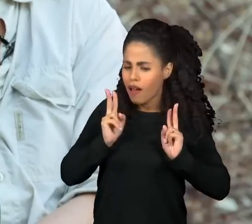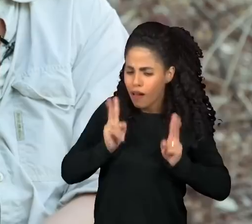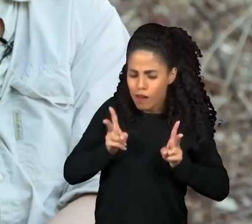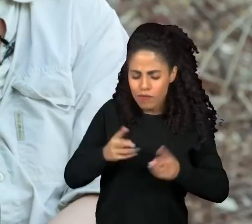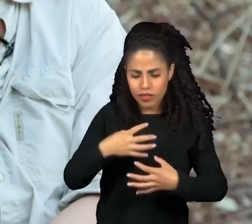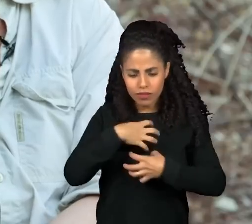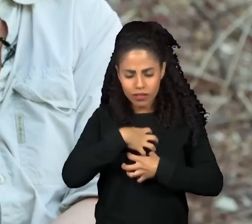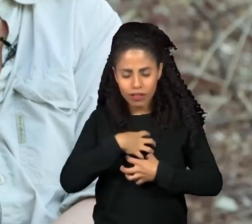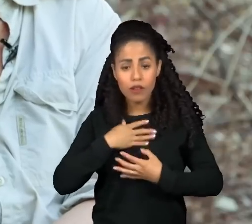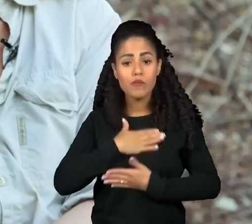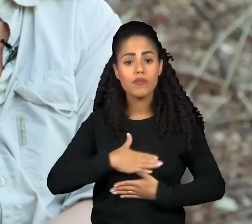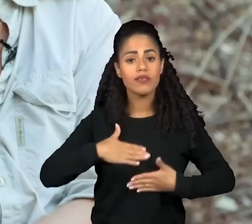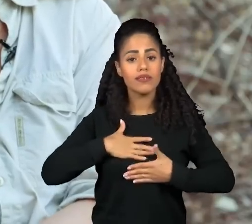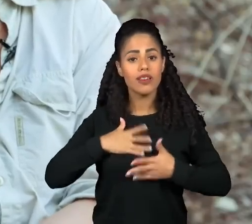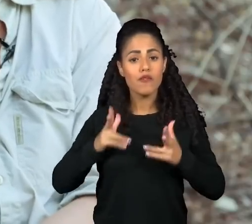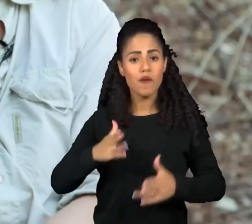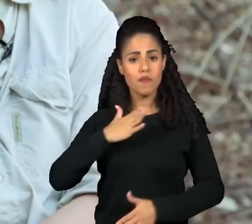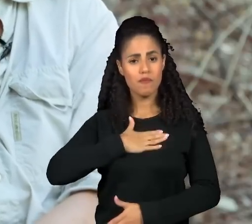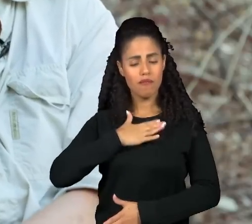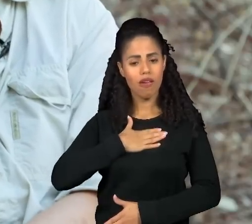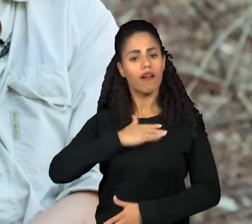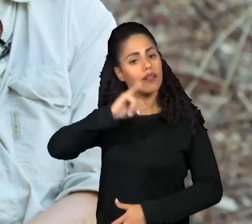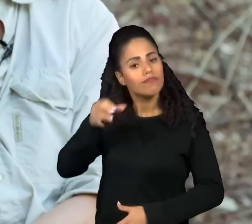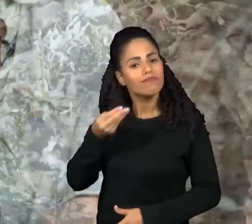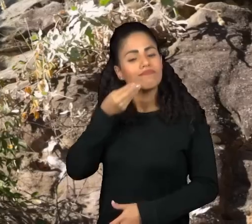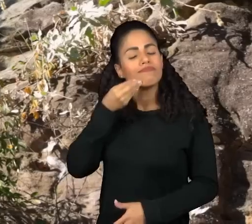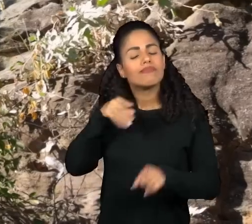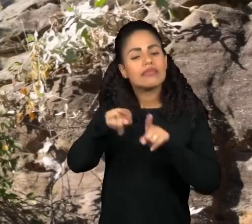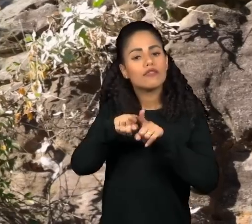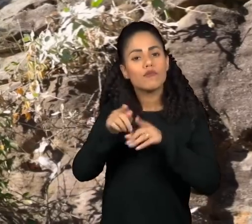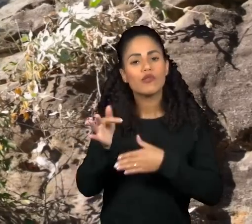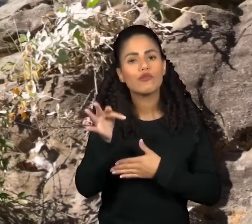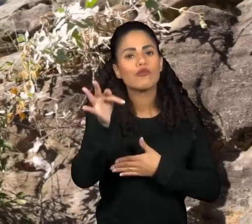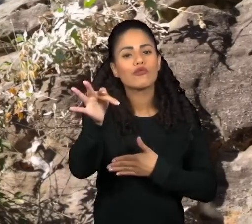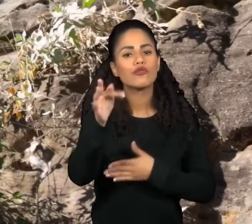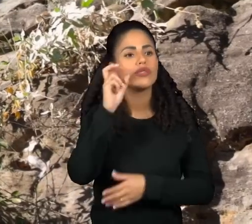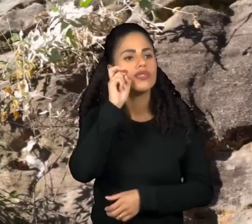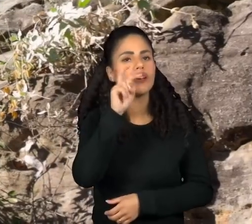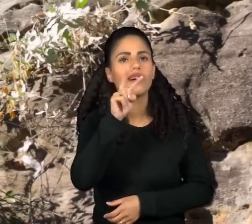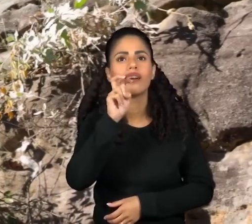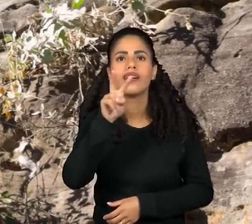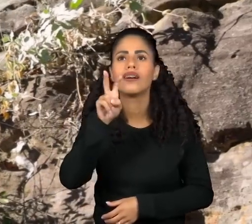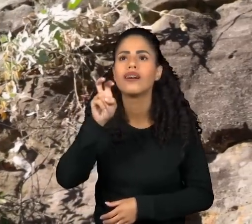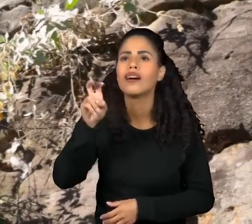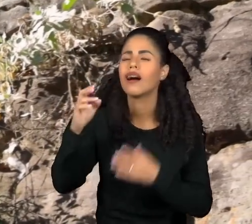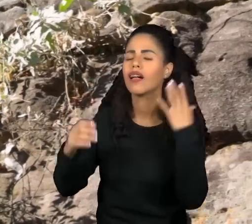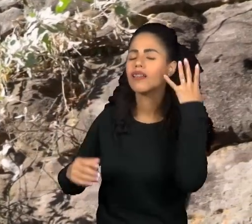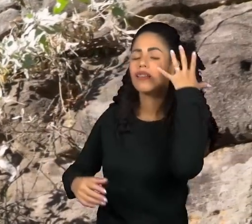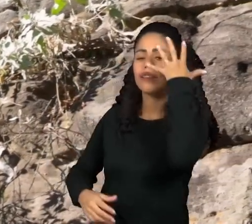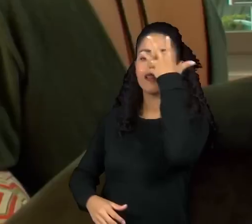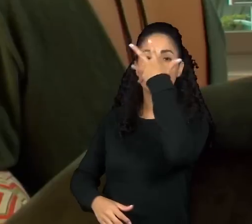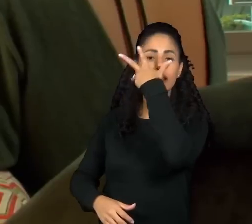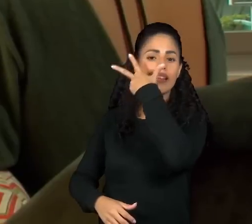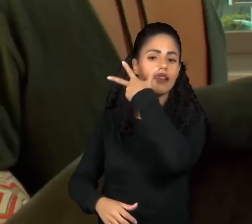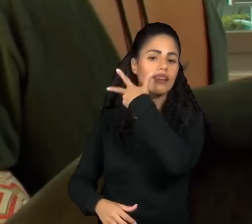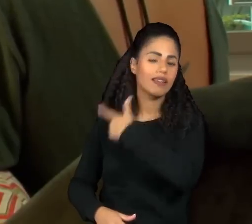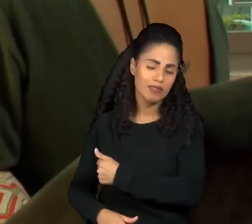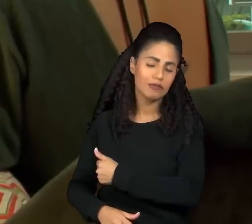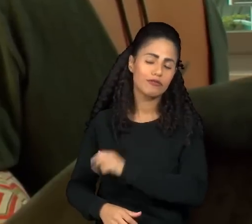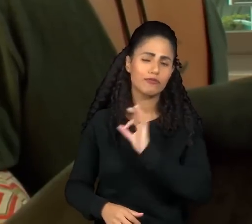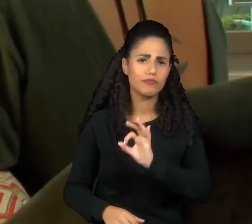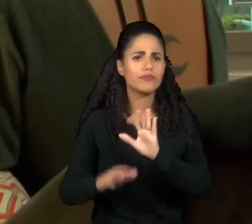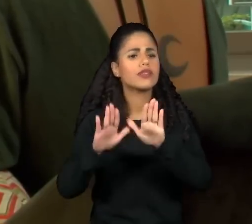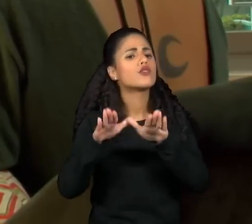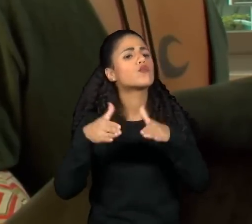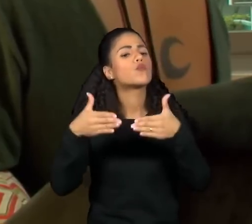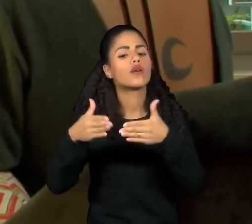mesmo prazer que eu, né? Que as pessoas tenham a oportunidade de vislumbrar esse mundo tão lindo. Quais as